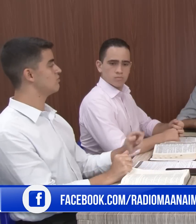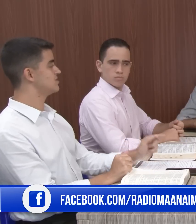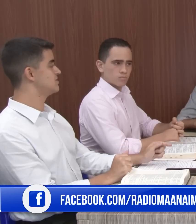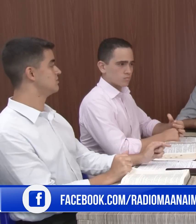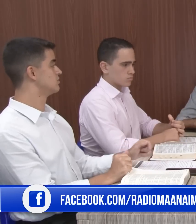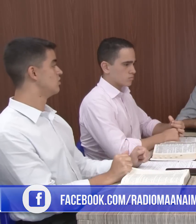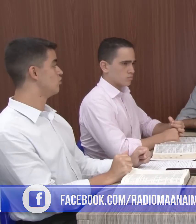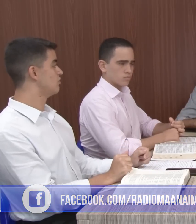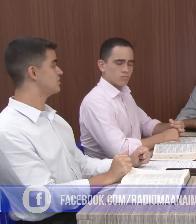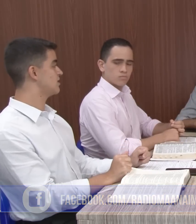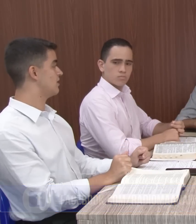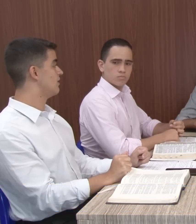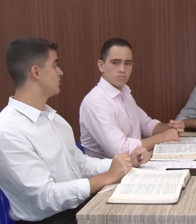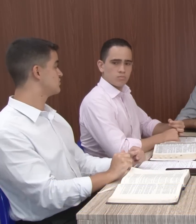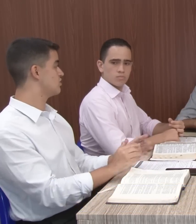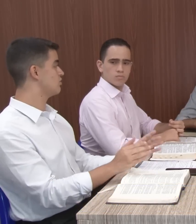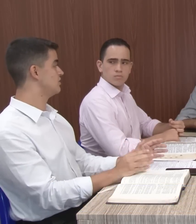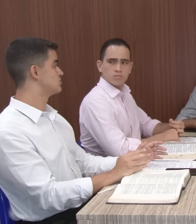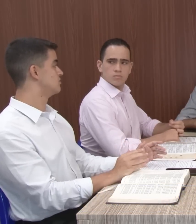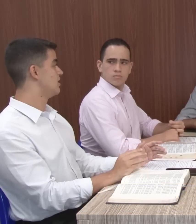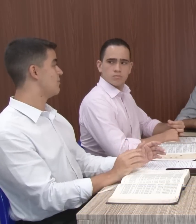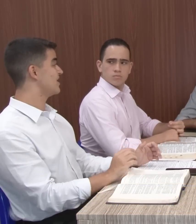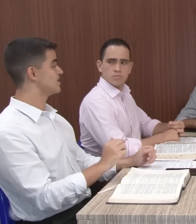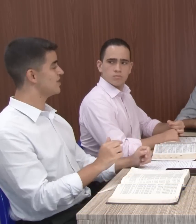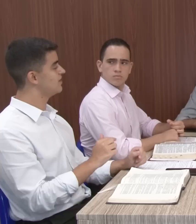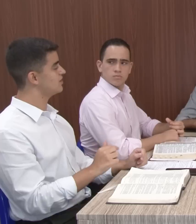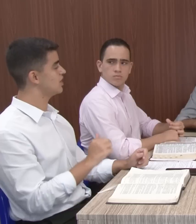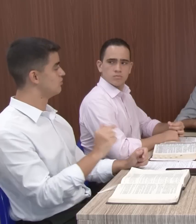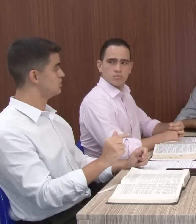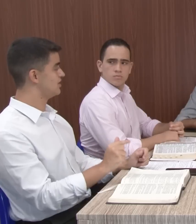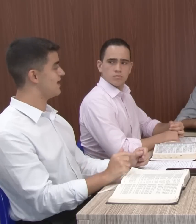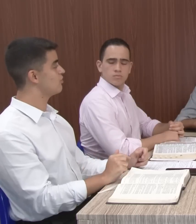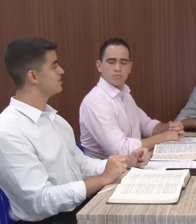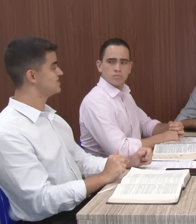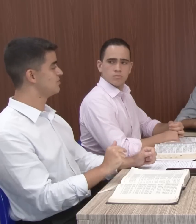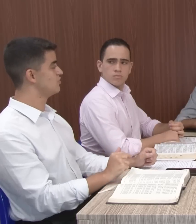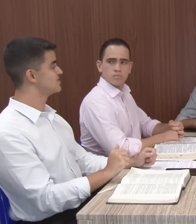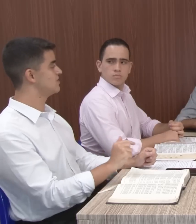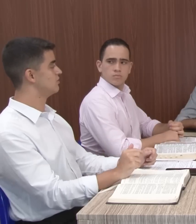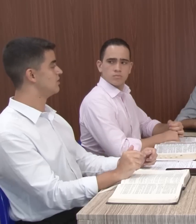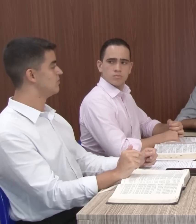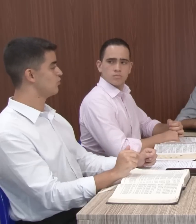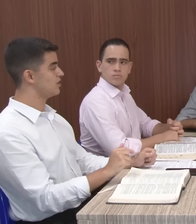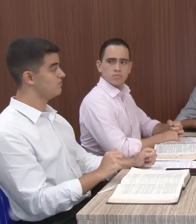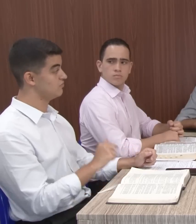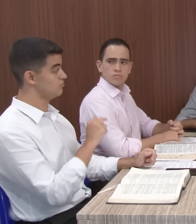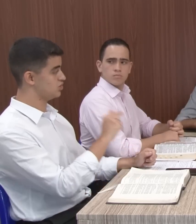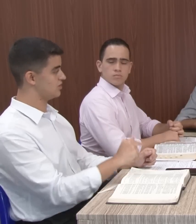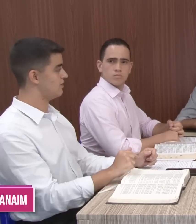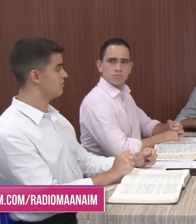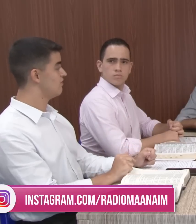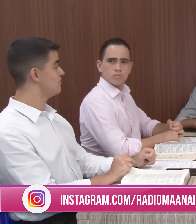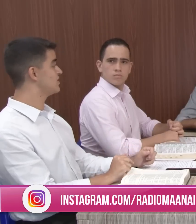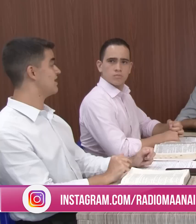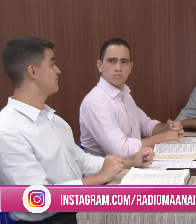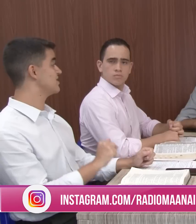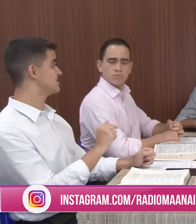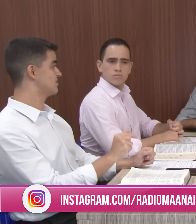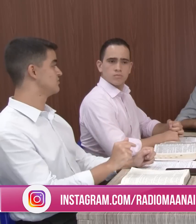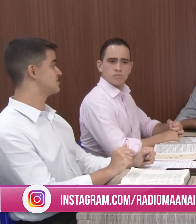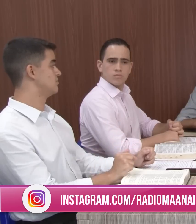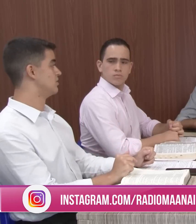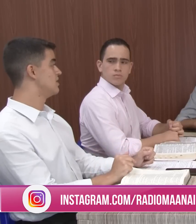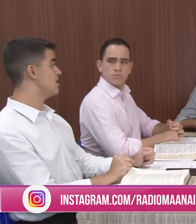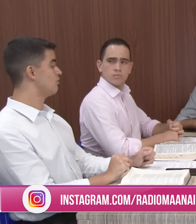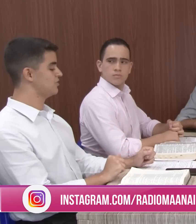serão reconhecidos, o noivo dirá: não os reconheço. Mas há uma igreja hoje que é reconhecida pelo Senhor, porque vive no mistério, vive na